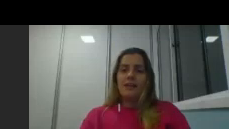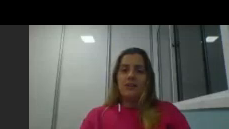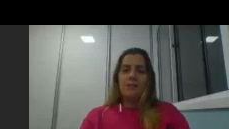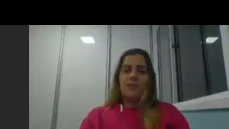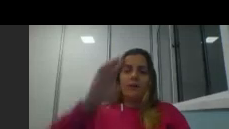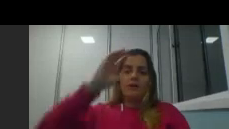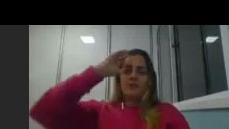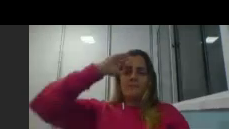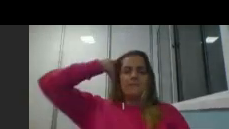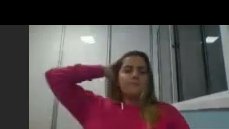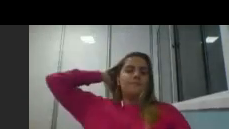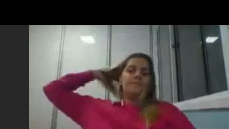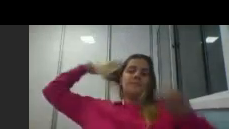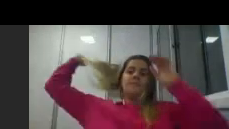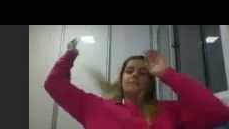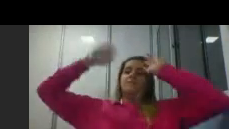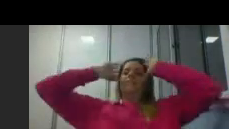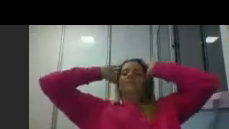Quem mais acha que não pode?